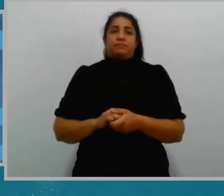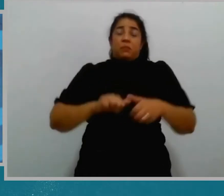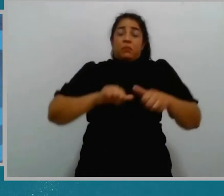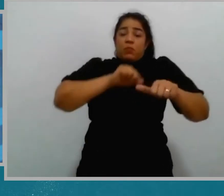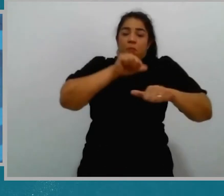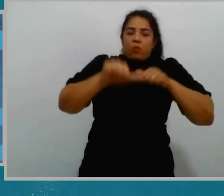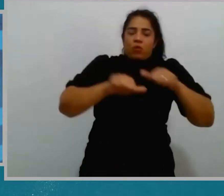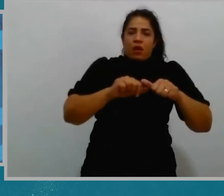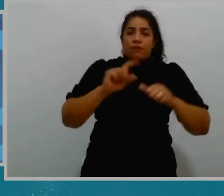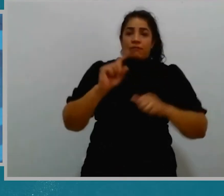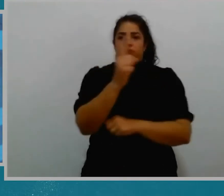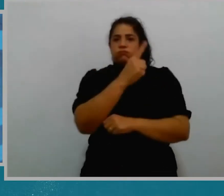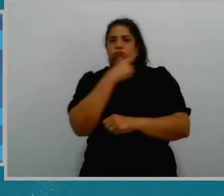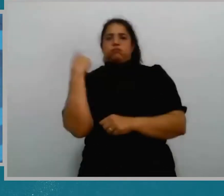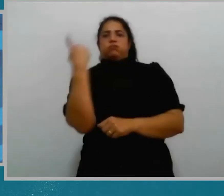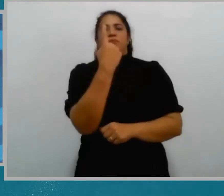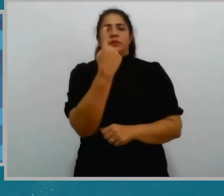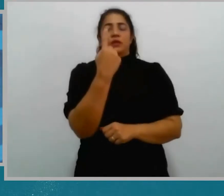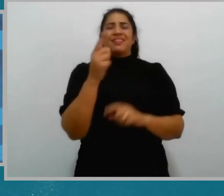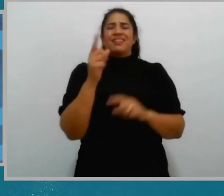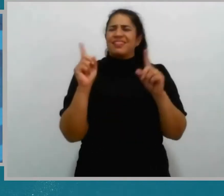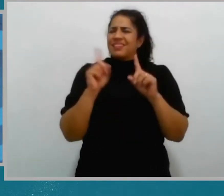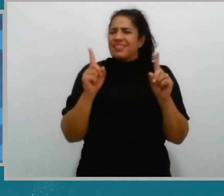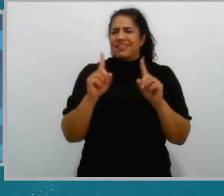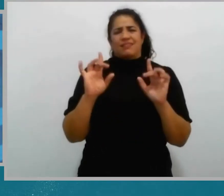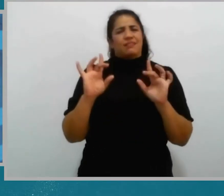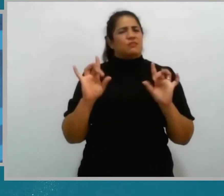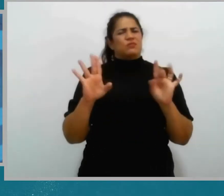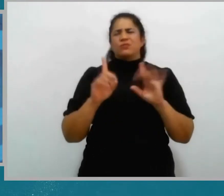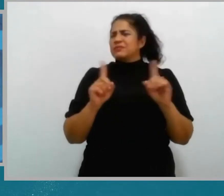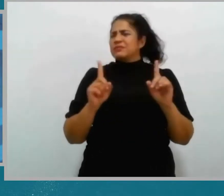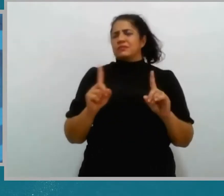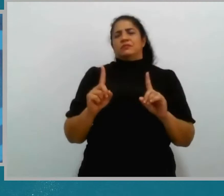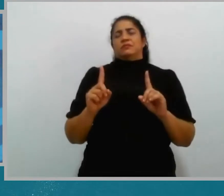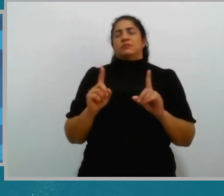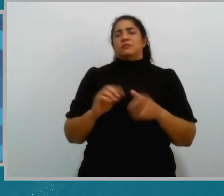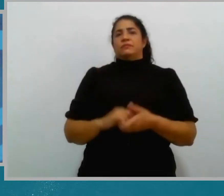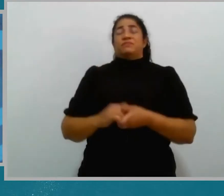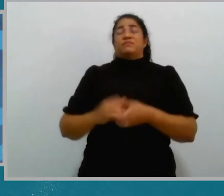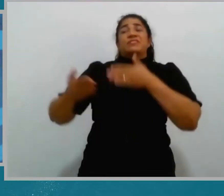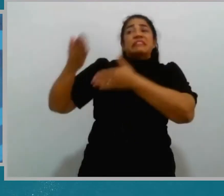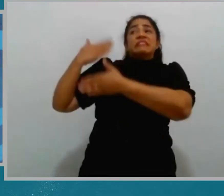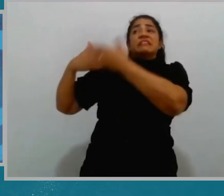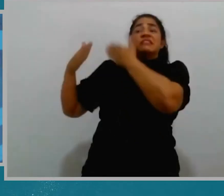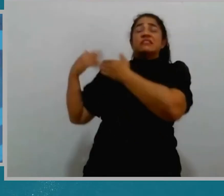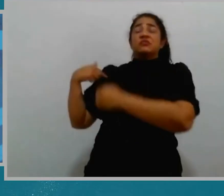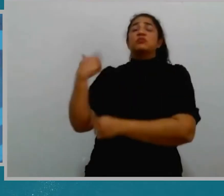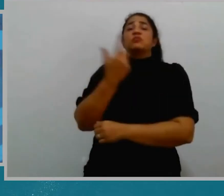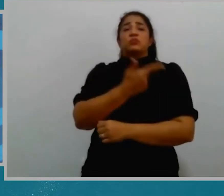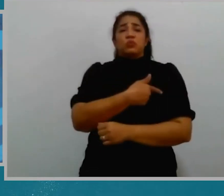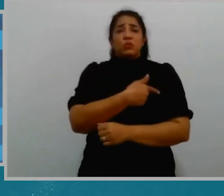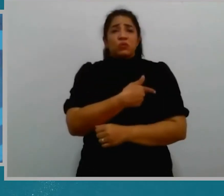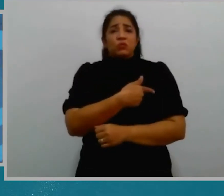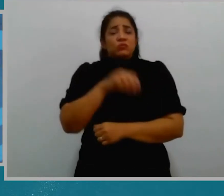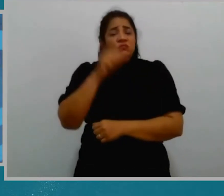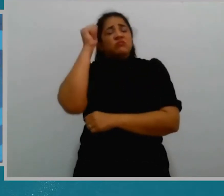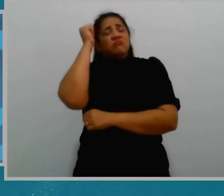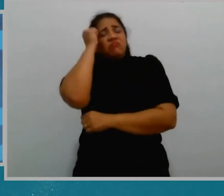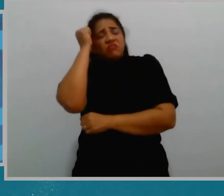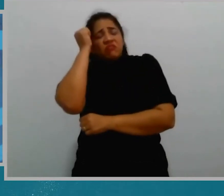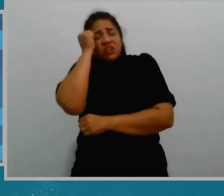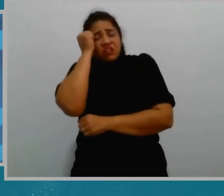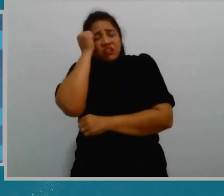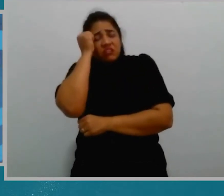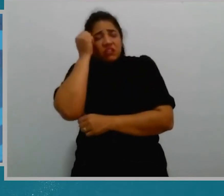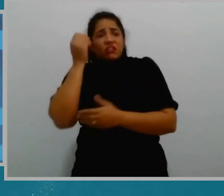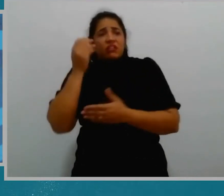graus. Isso não basta. No passado nós fizemos isso. Nós estávamos indo numa direção